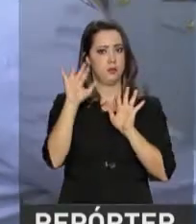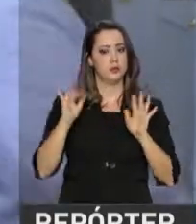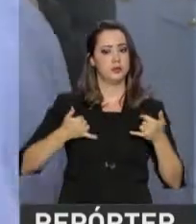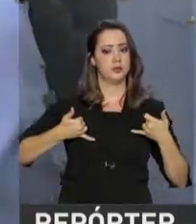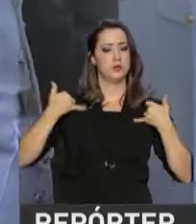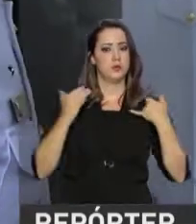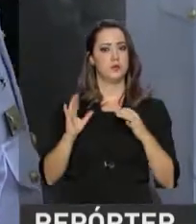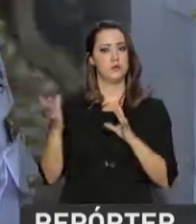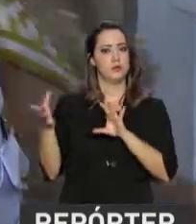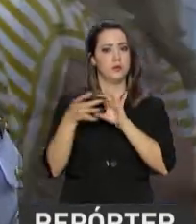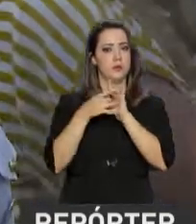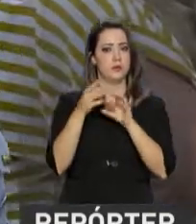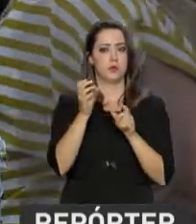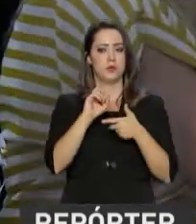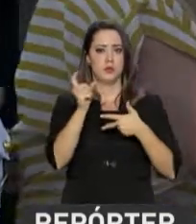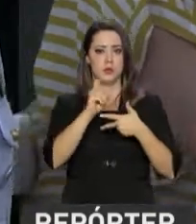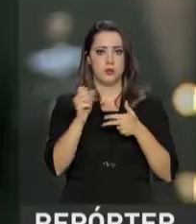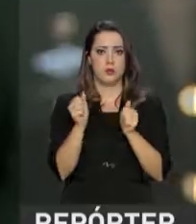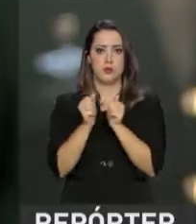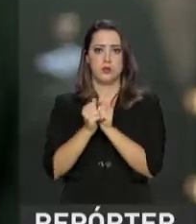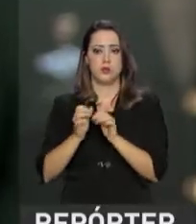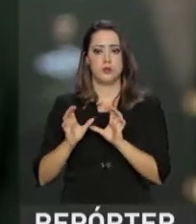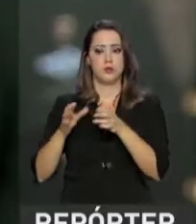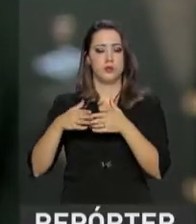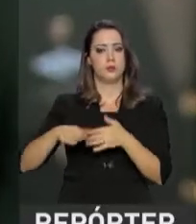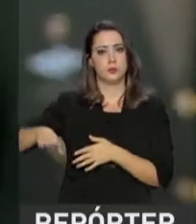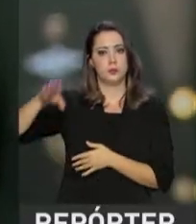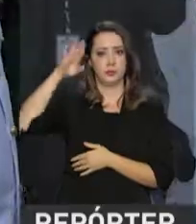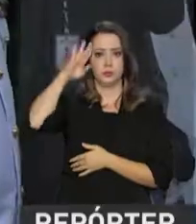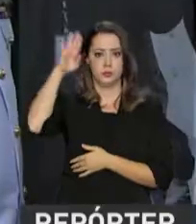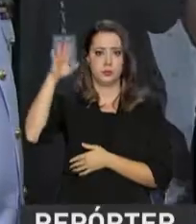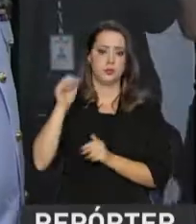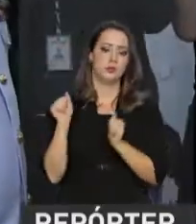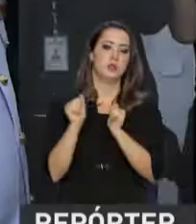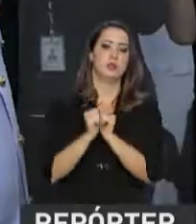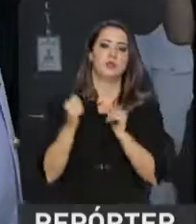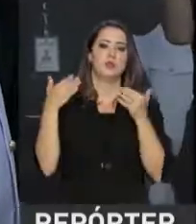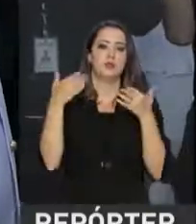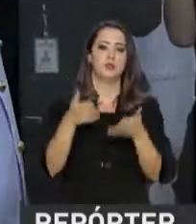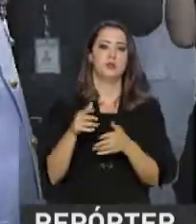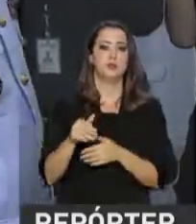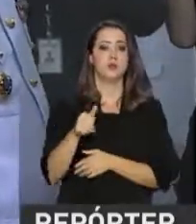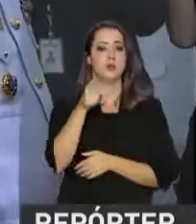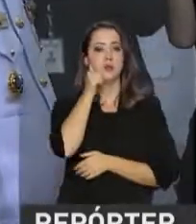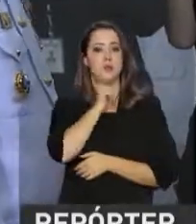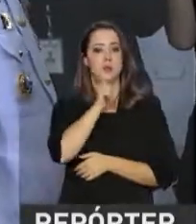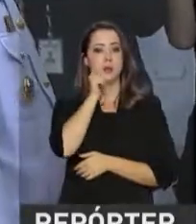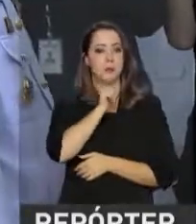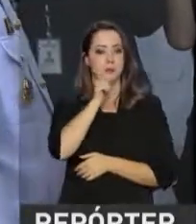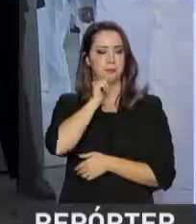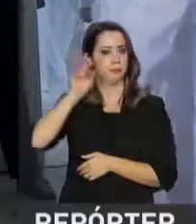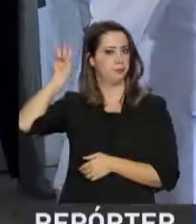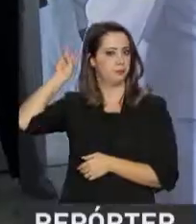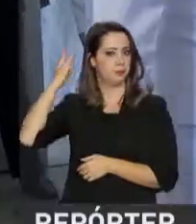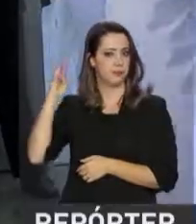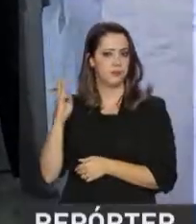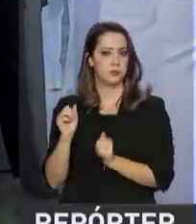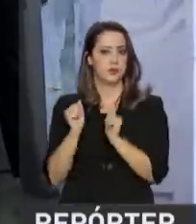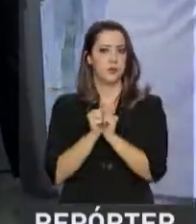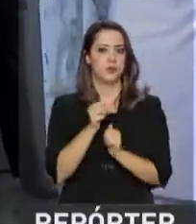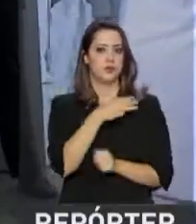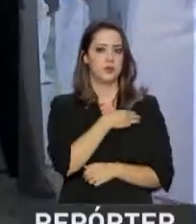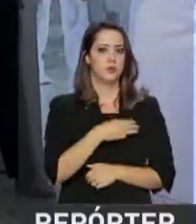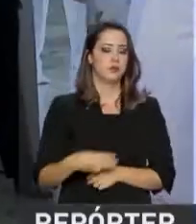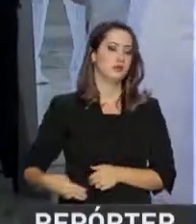as forças armadas além do presidente michel temer participaram do evento a primeira dama marcela temer o ministro do